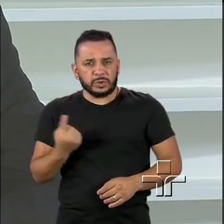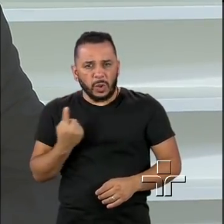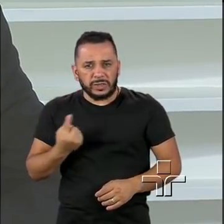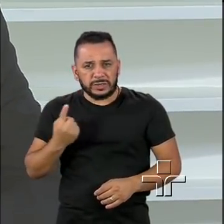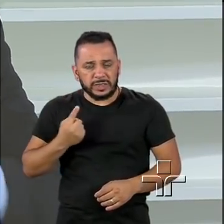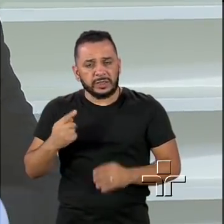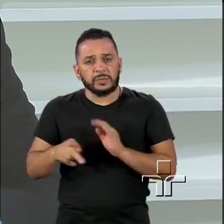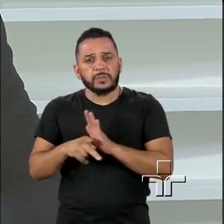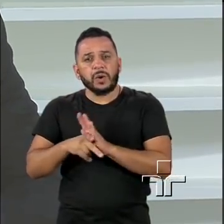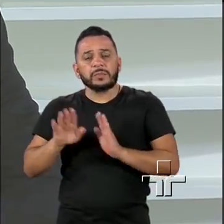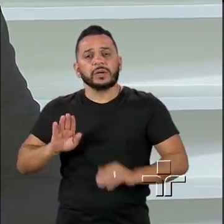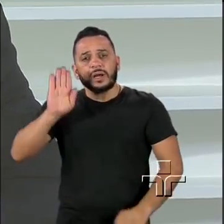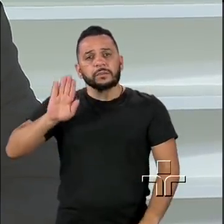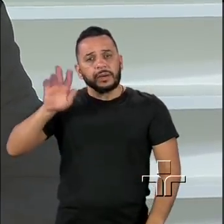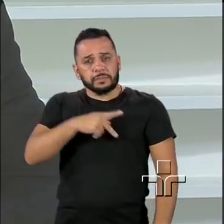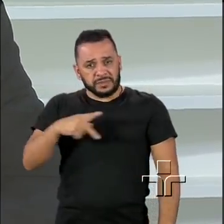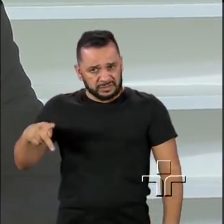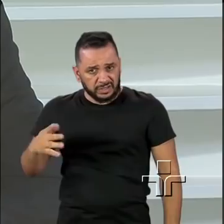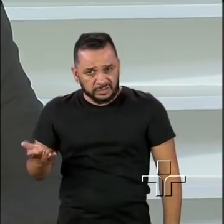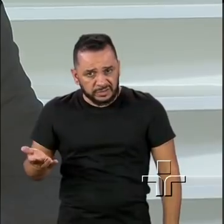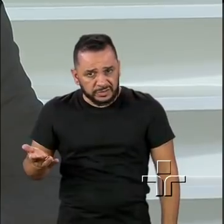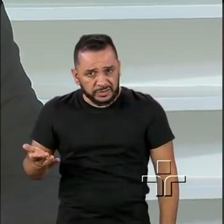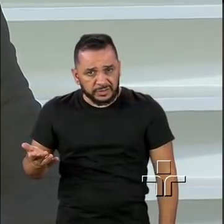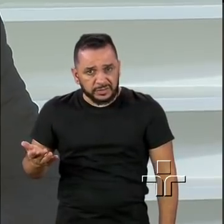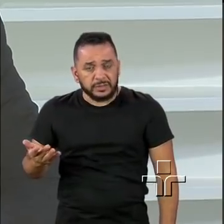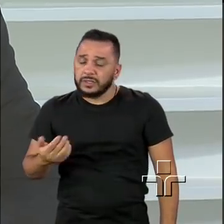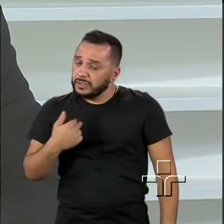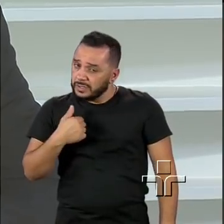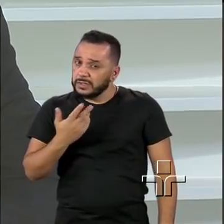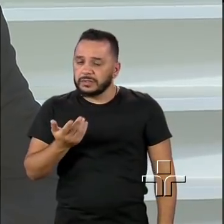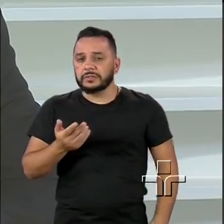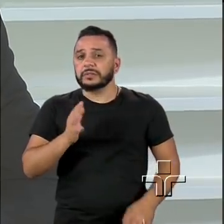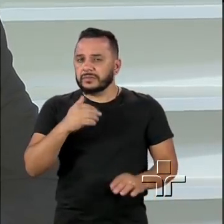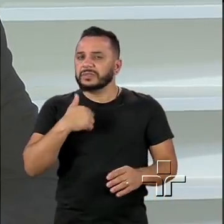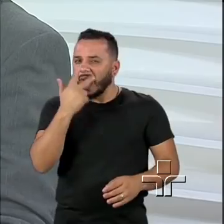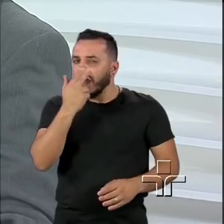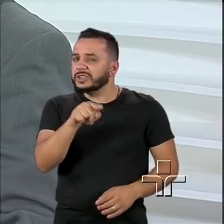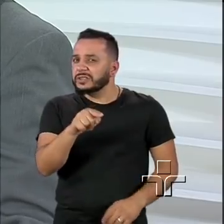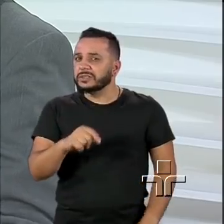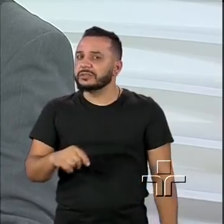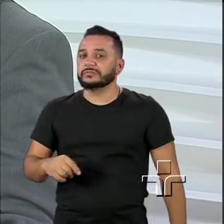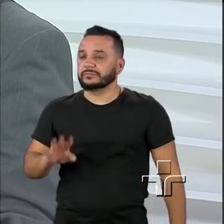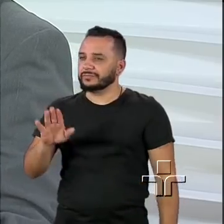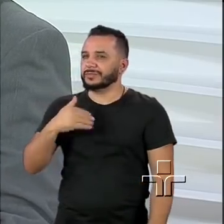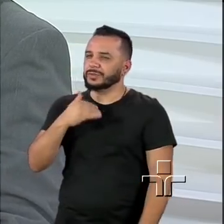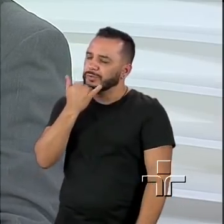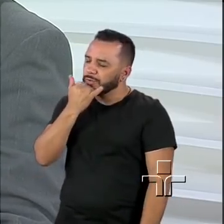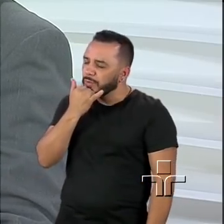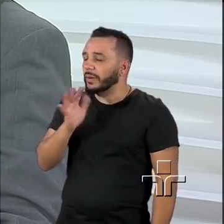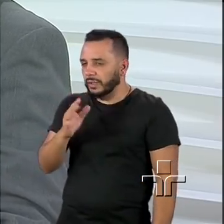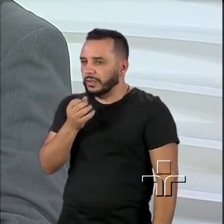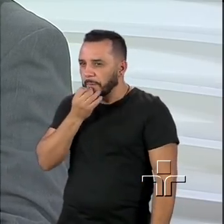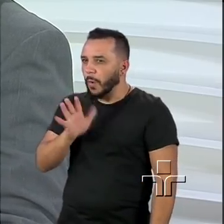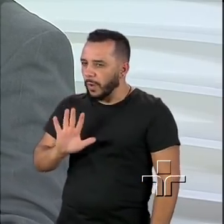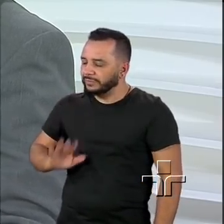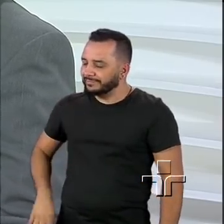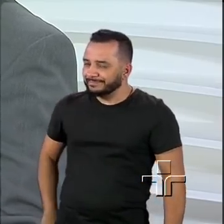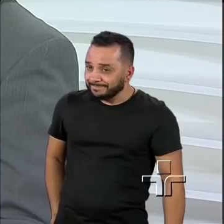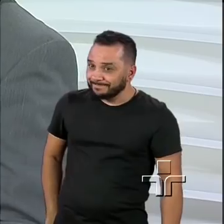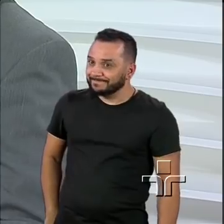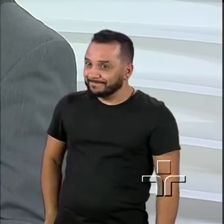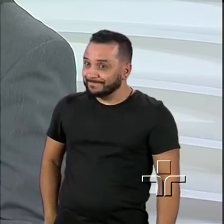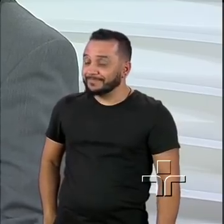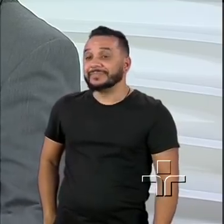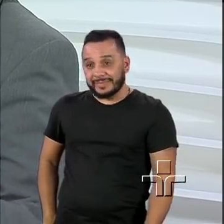presidencial, em função, inclusive, dessa dúvida do presidente Lula ser candidato ou não? Numa boa contigo. Primeiro, tem